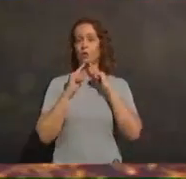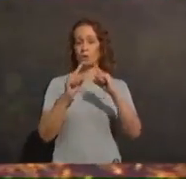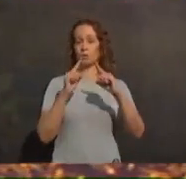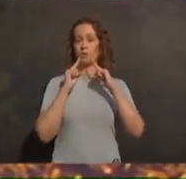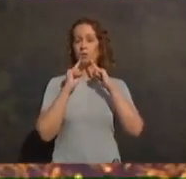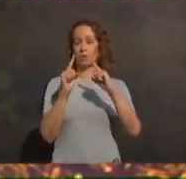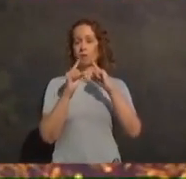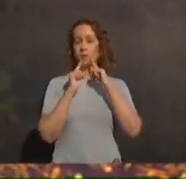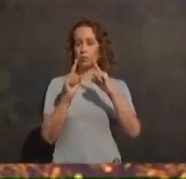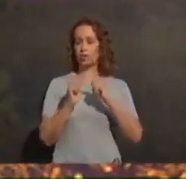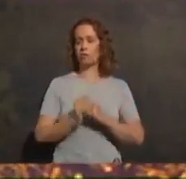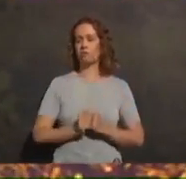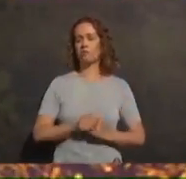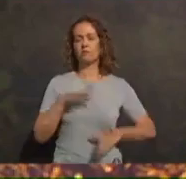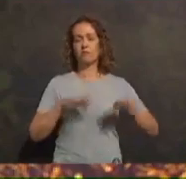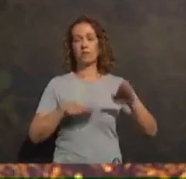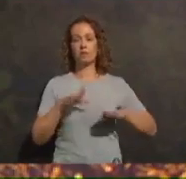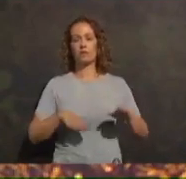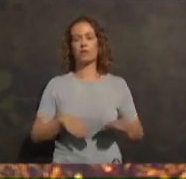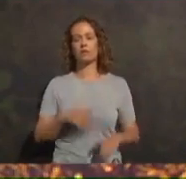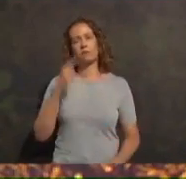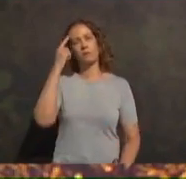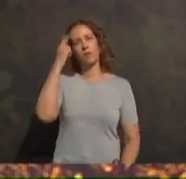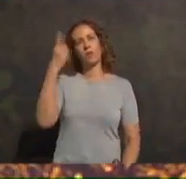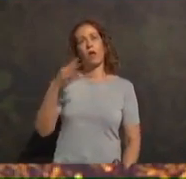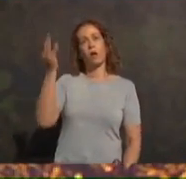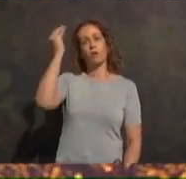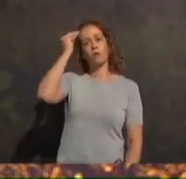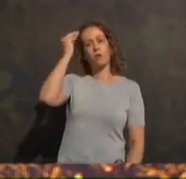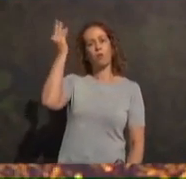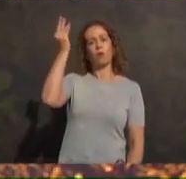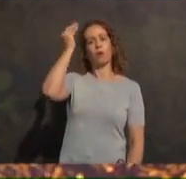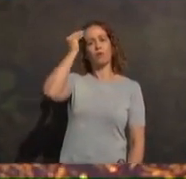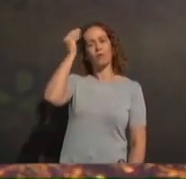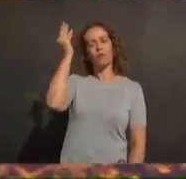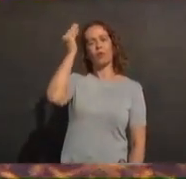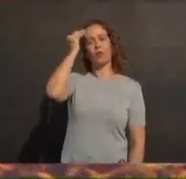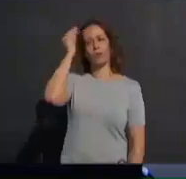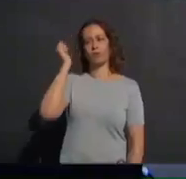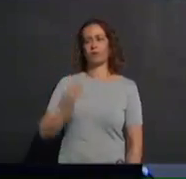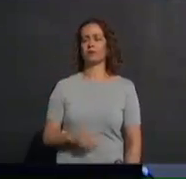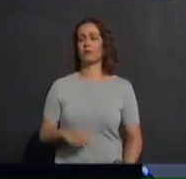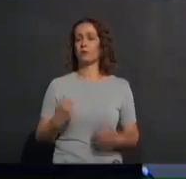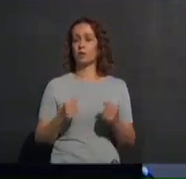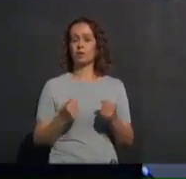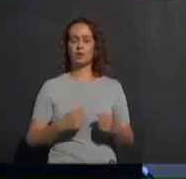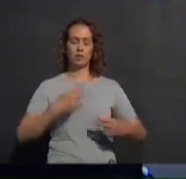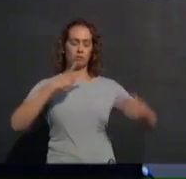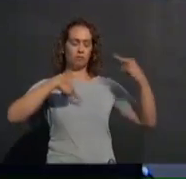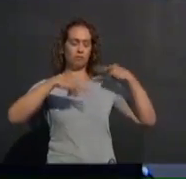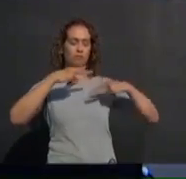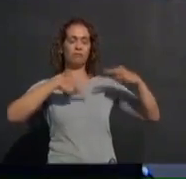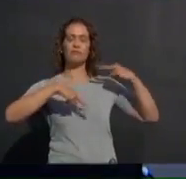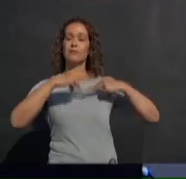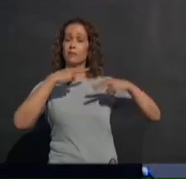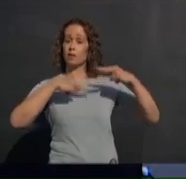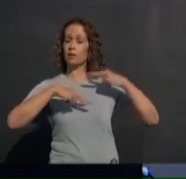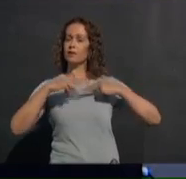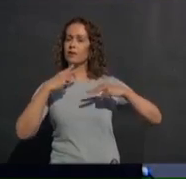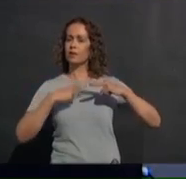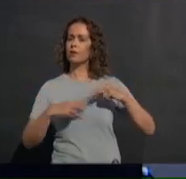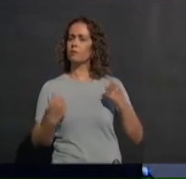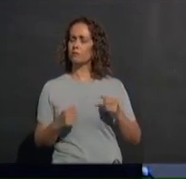que culpa a vida por tudo que está acontecendo com ela, sem fazer uma autoanálise, uma crítica própria.